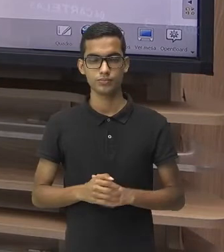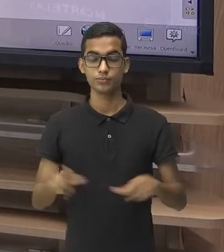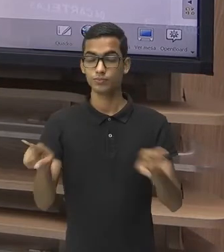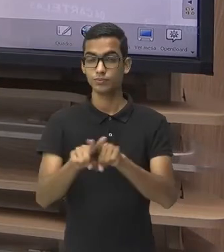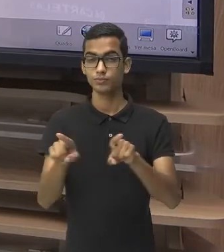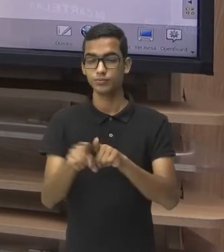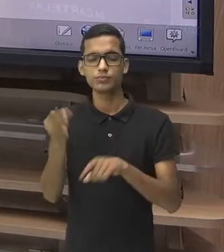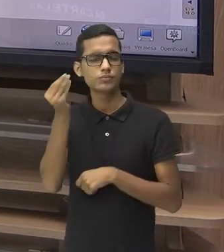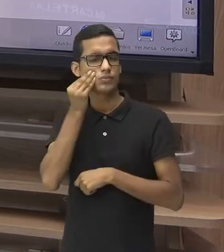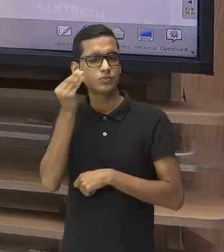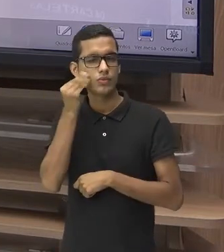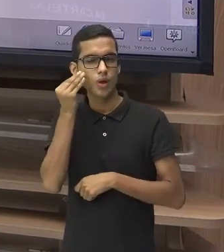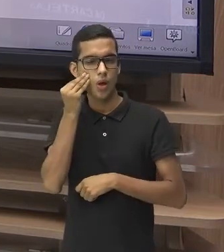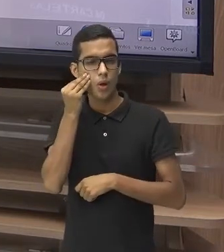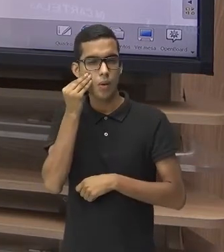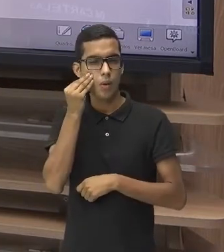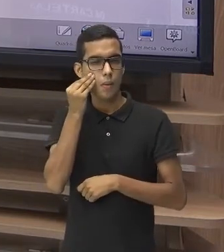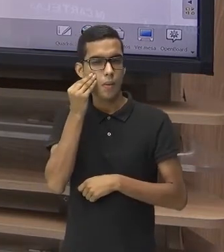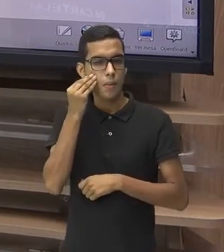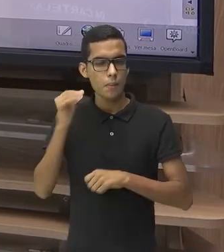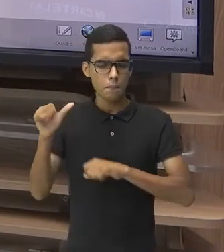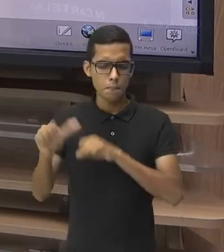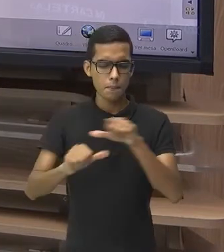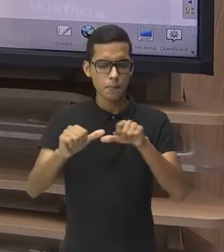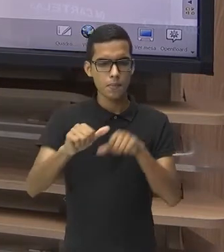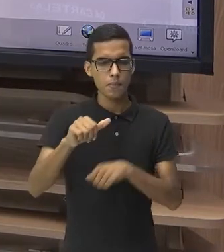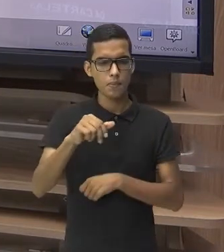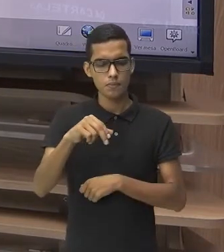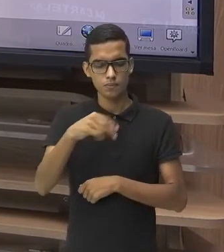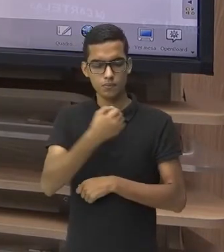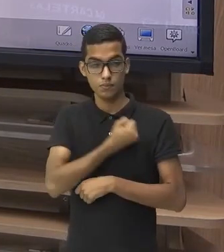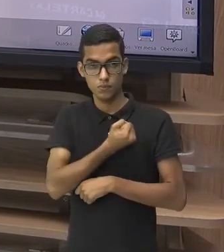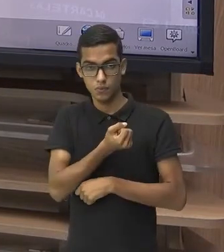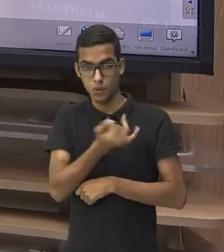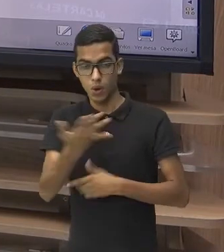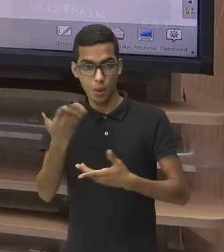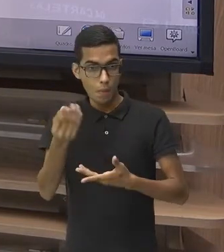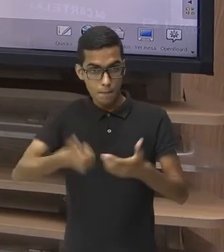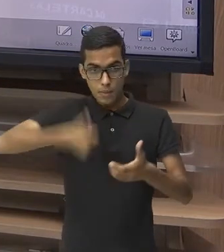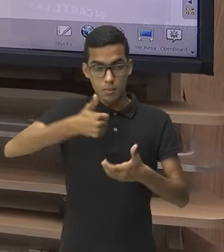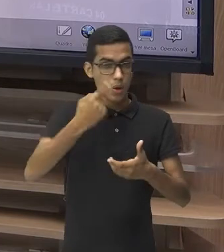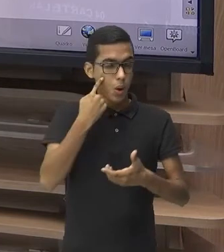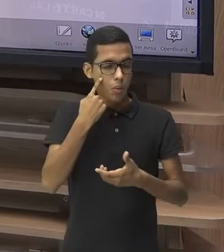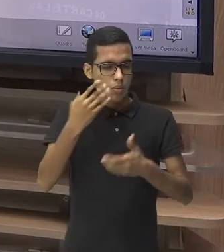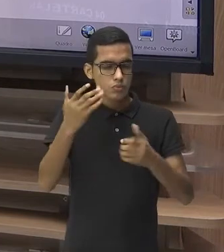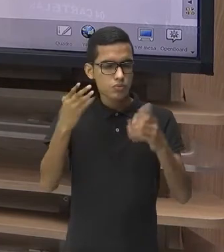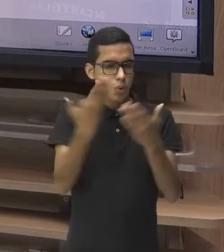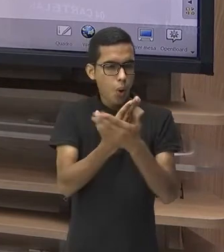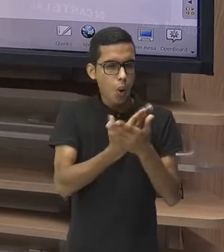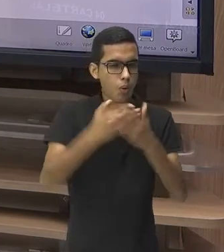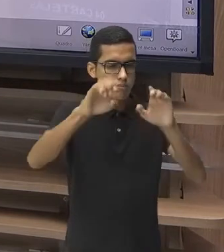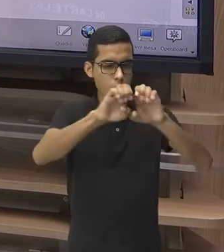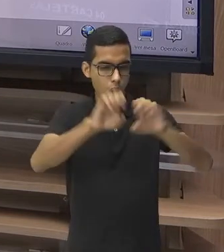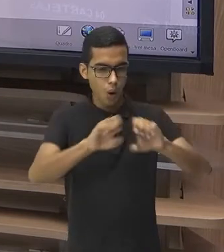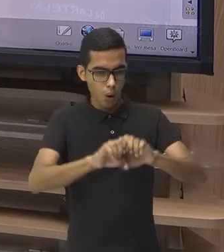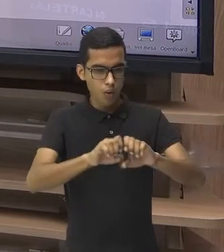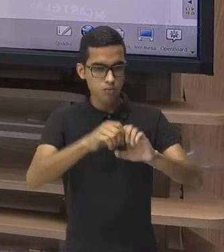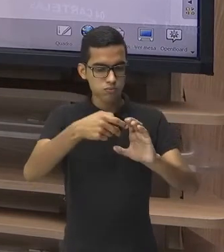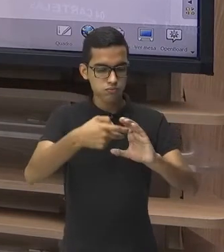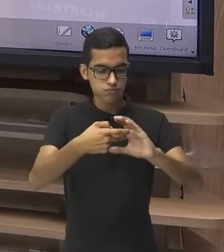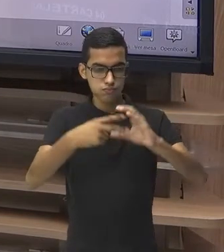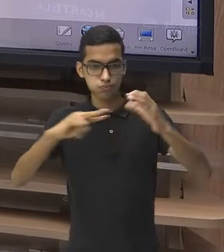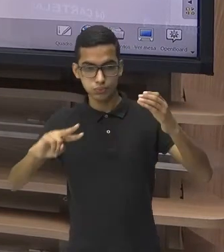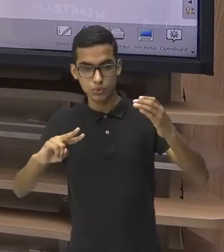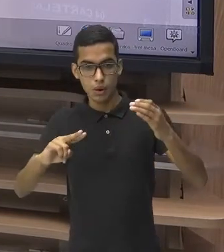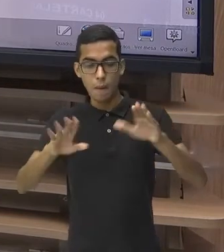observar também quanto à mutação numérica. A gente observou a estrutural, que muda ali a estrutura do cromossomo, mas também